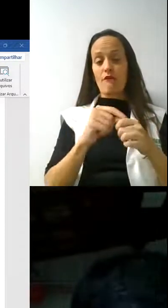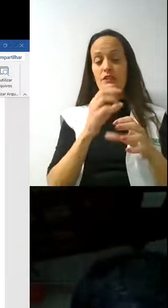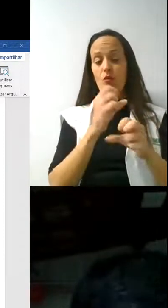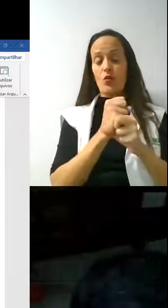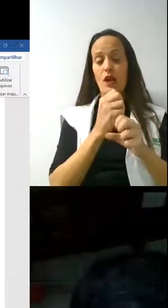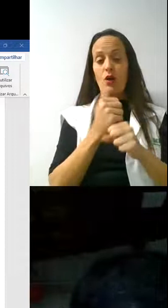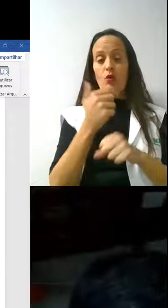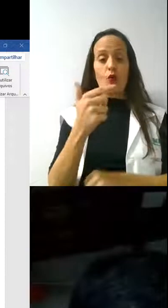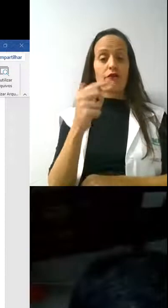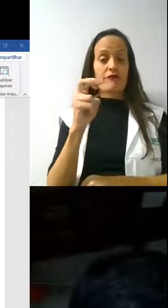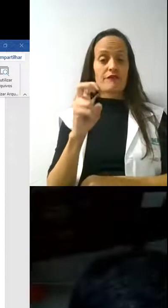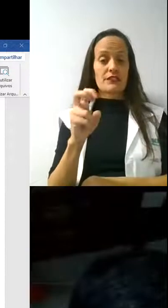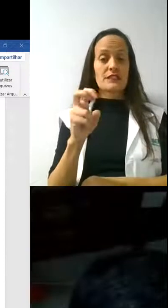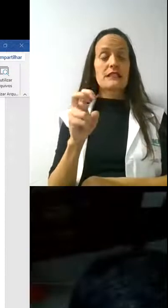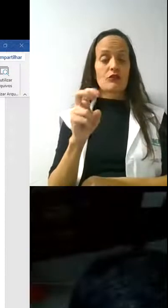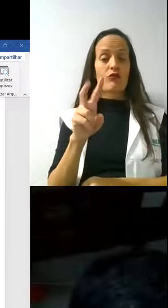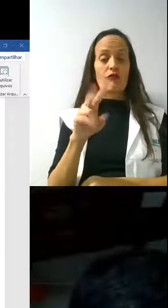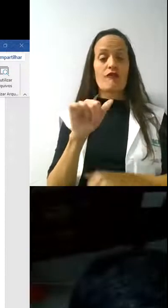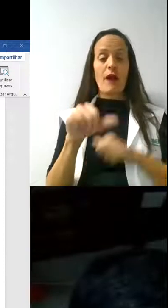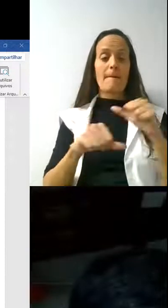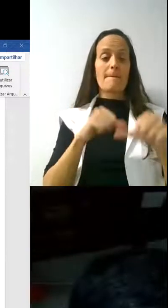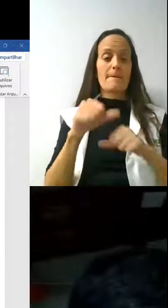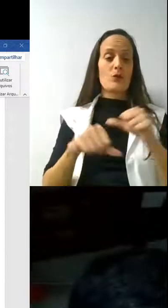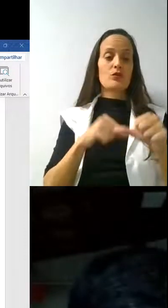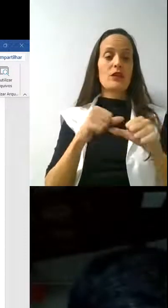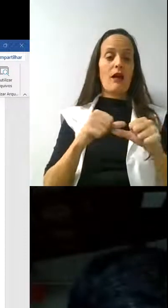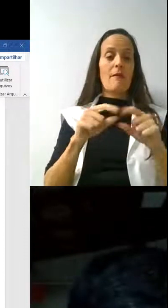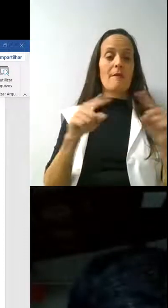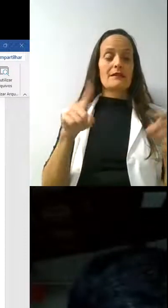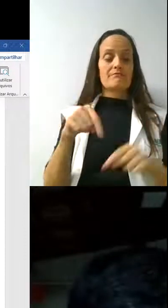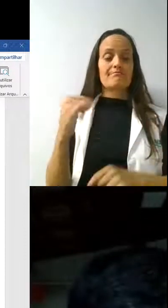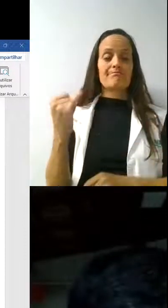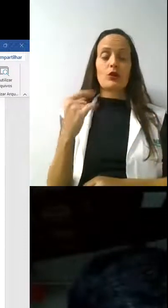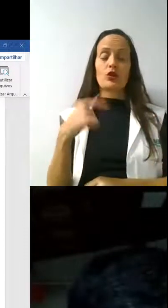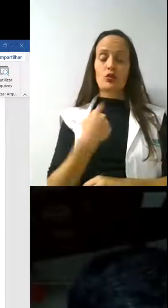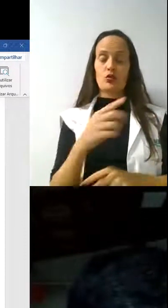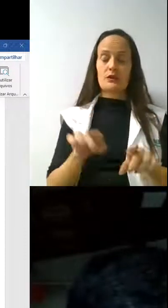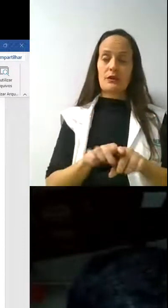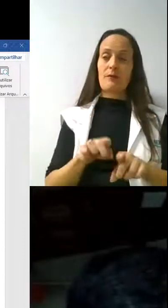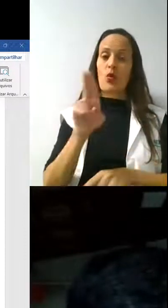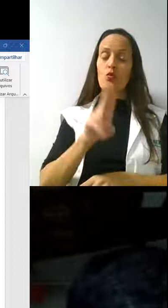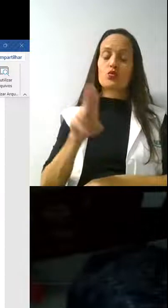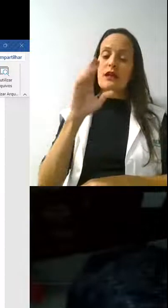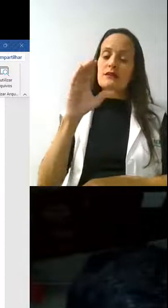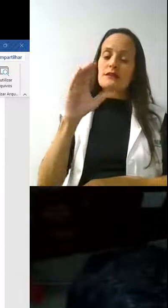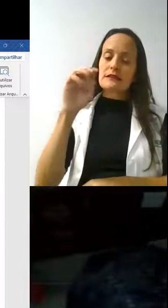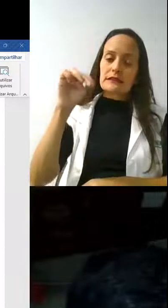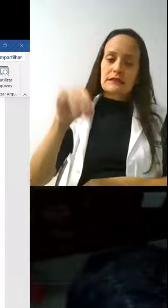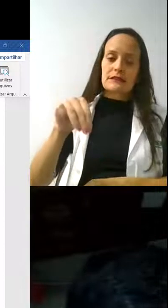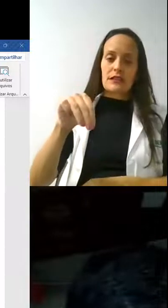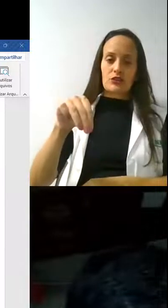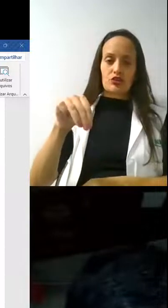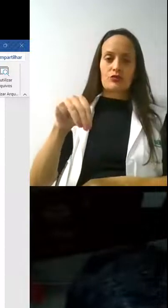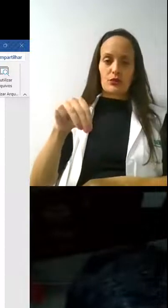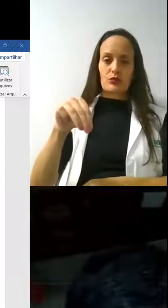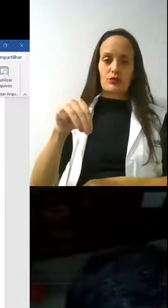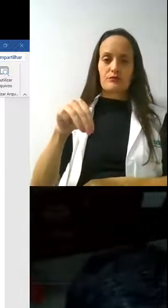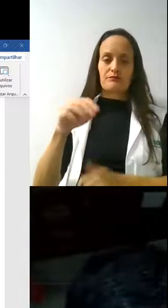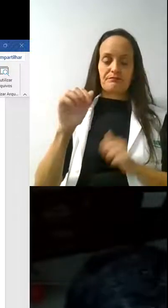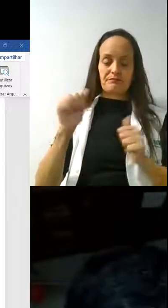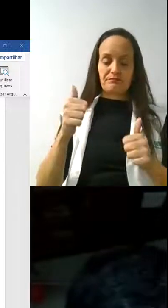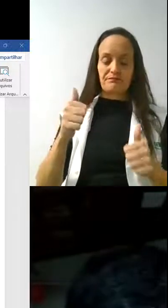que vai interferir para a gente é o valor em centímetro ou milímetro para a gente representar esse valor no papel,